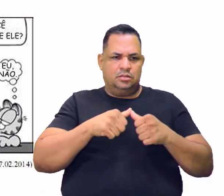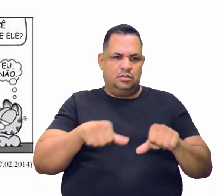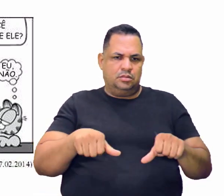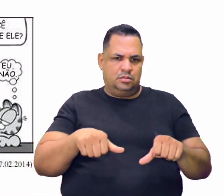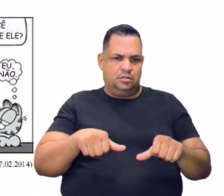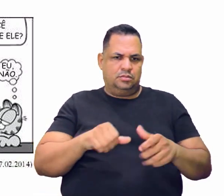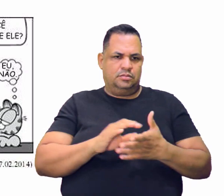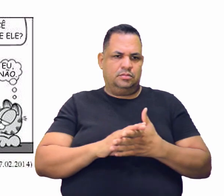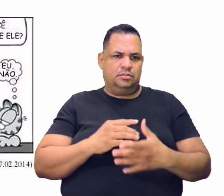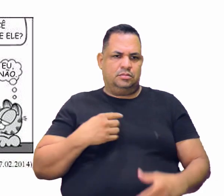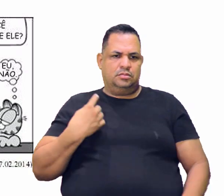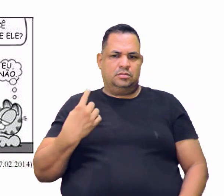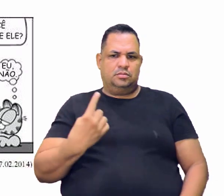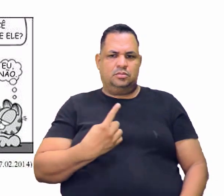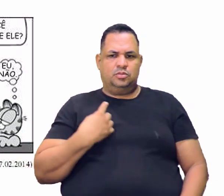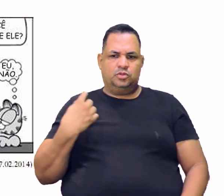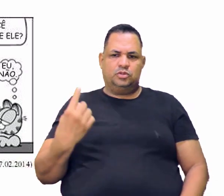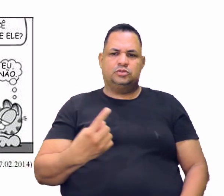ficaram